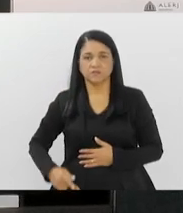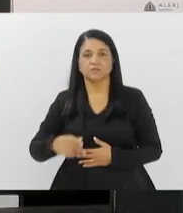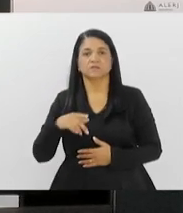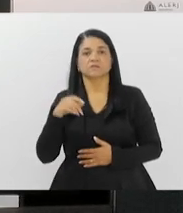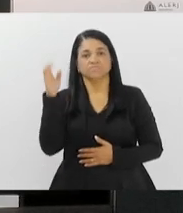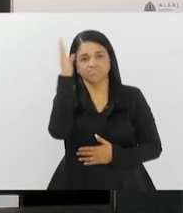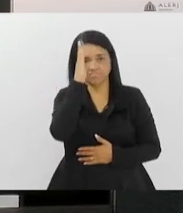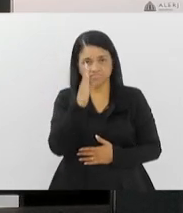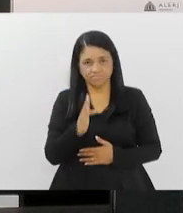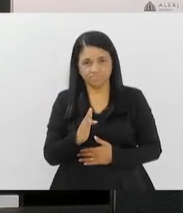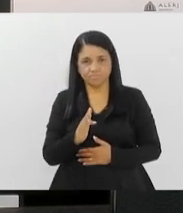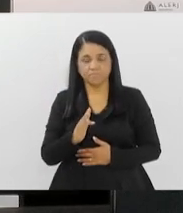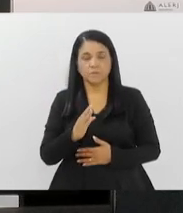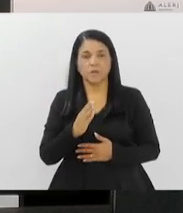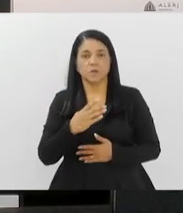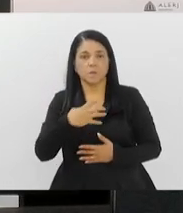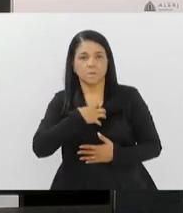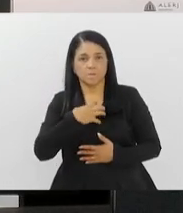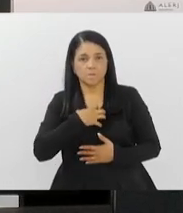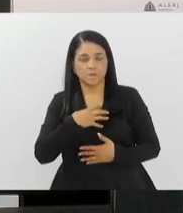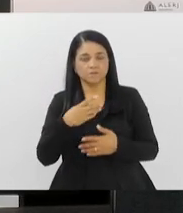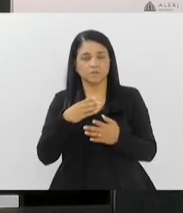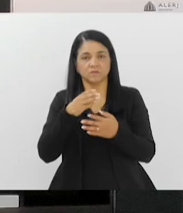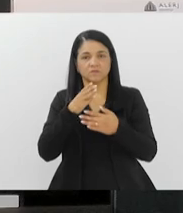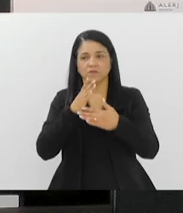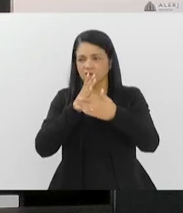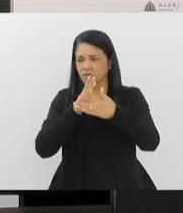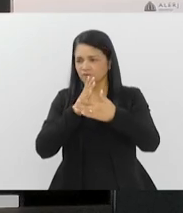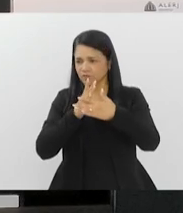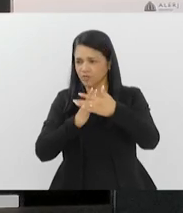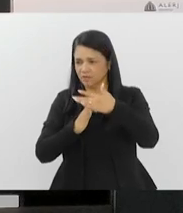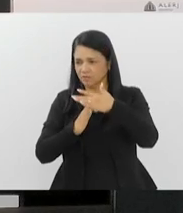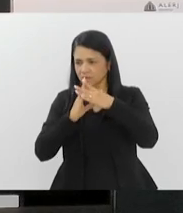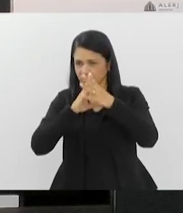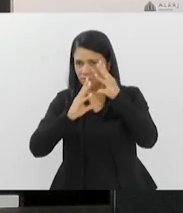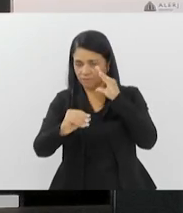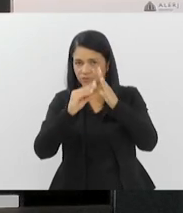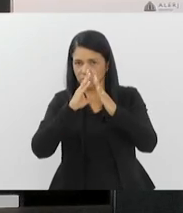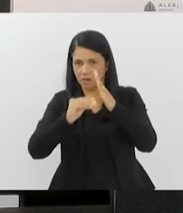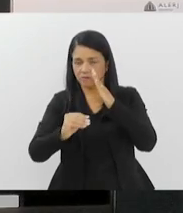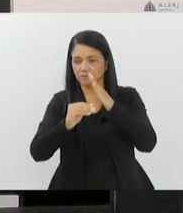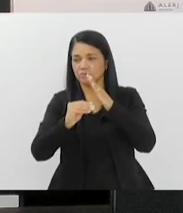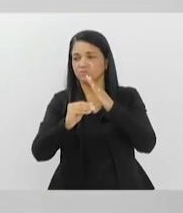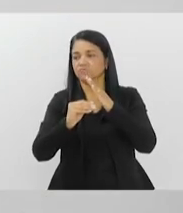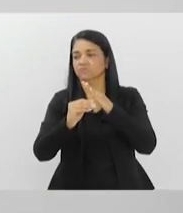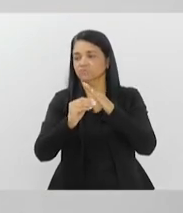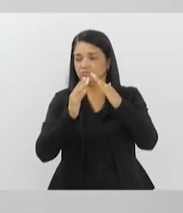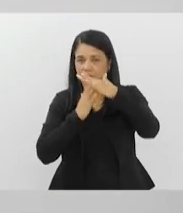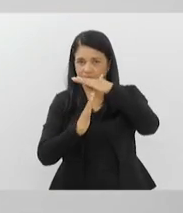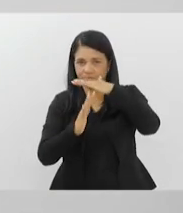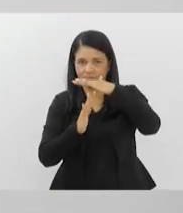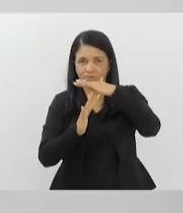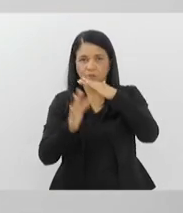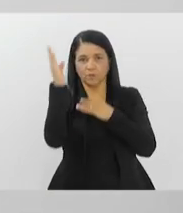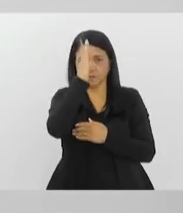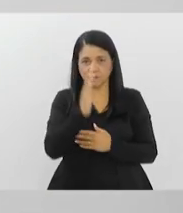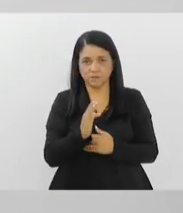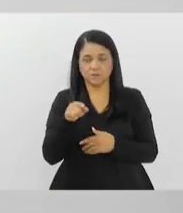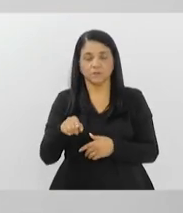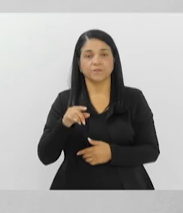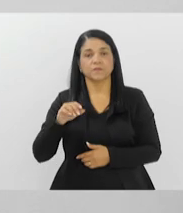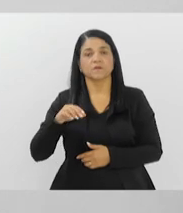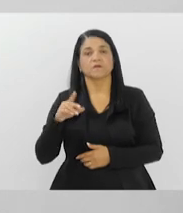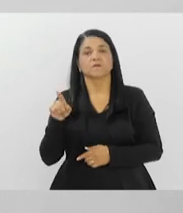Associação Nacional pelo Bem-Estar dos Refugiados e Imigrantes no Brasil. Luciana Meirelles de Deus, produtora